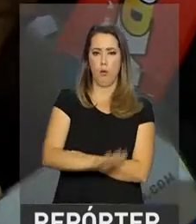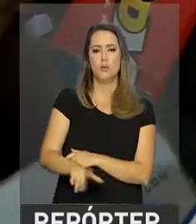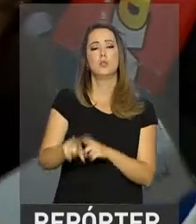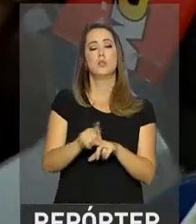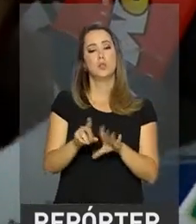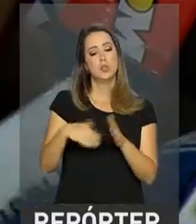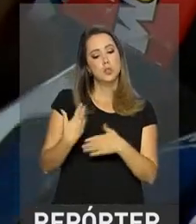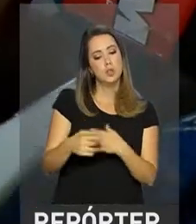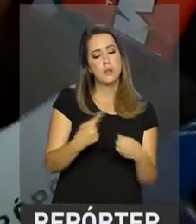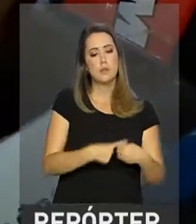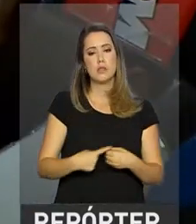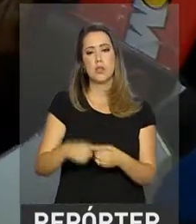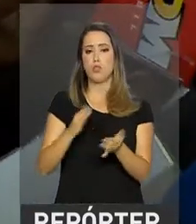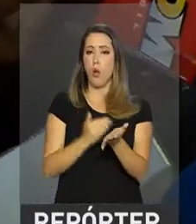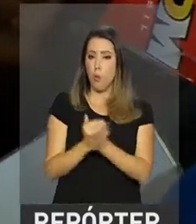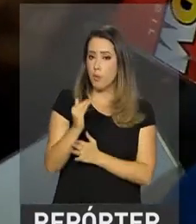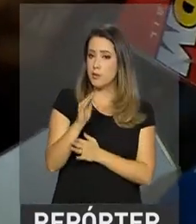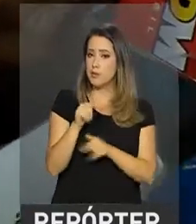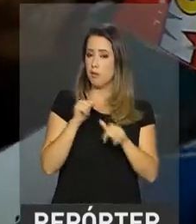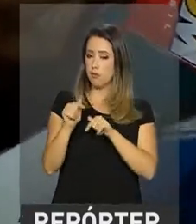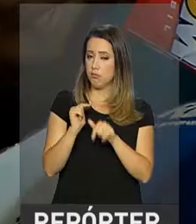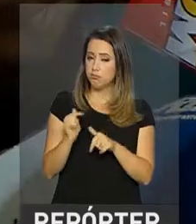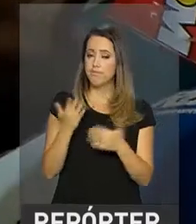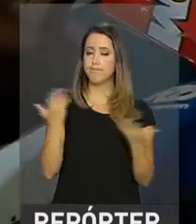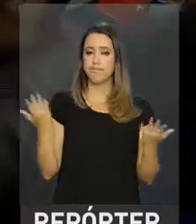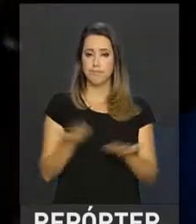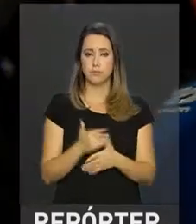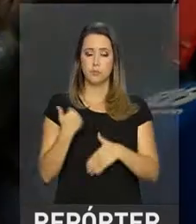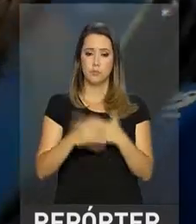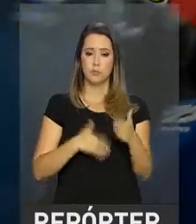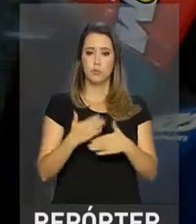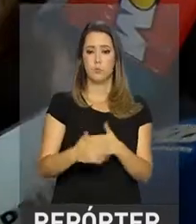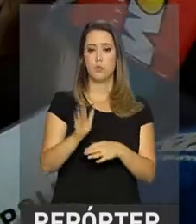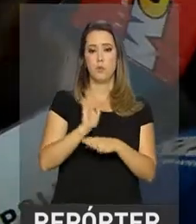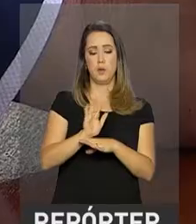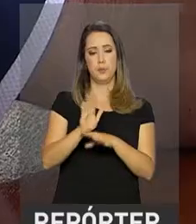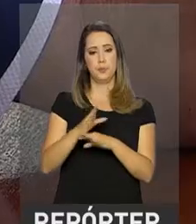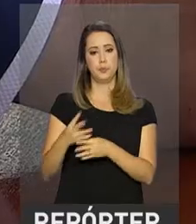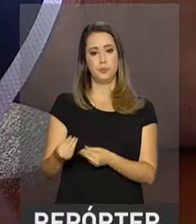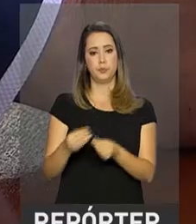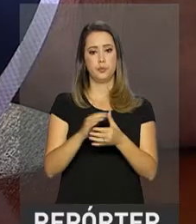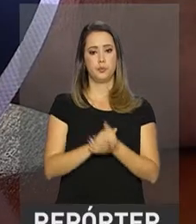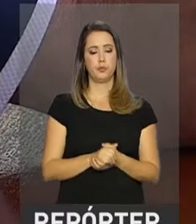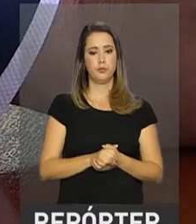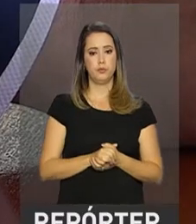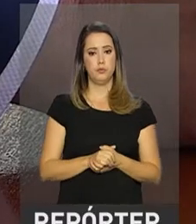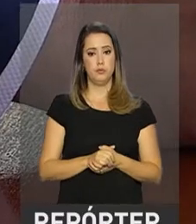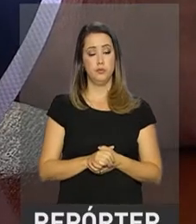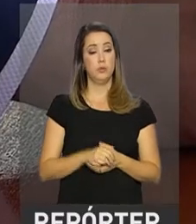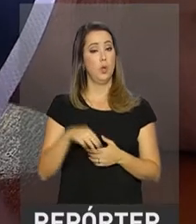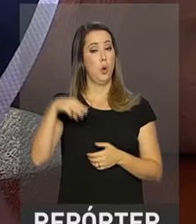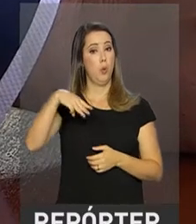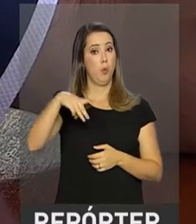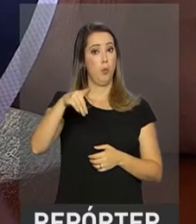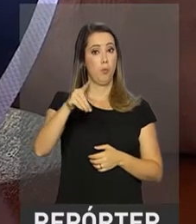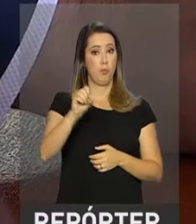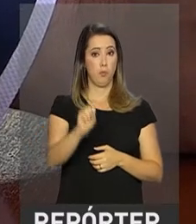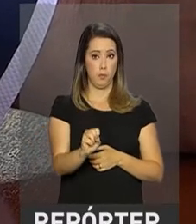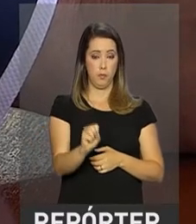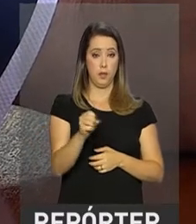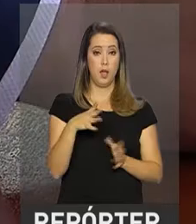pelos municípios pelos estados é nesse momento que a gente vai continuar apoiando muito forte já no ministério do desenvolvimento social